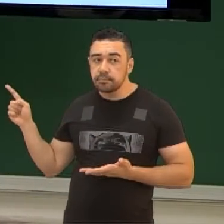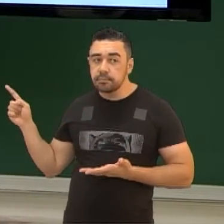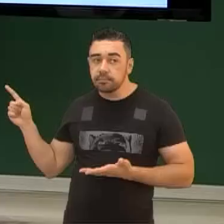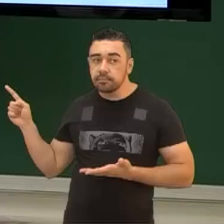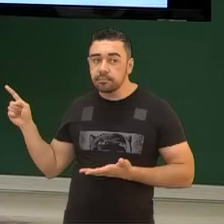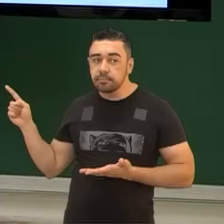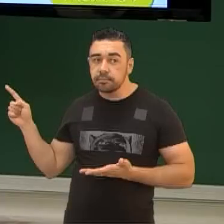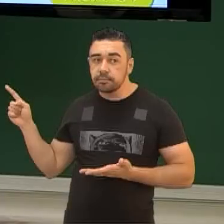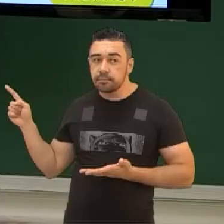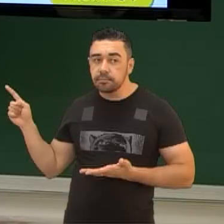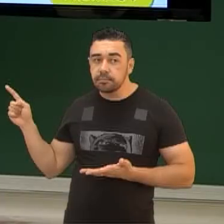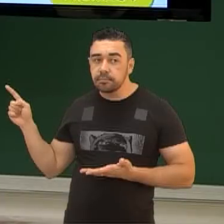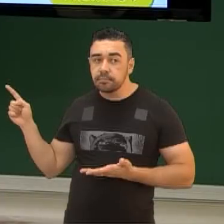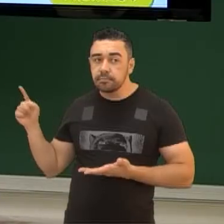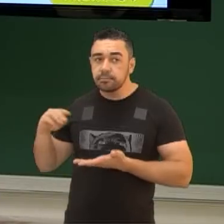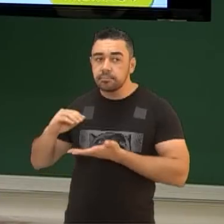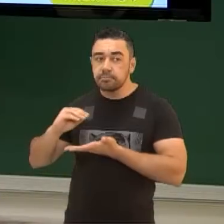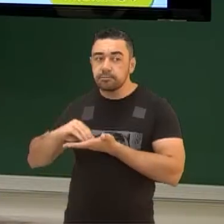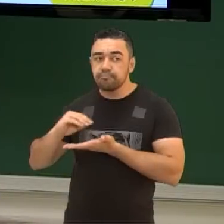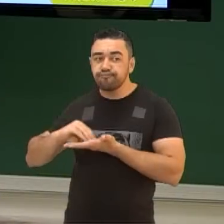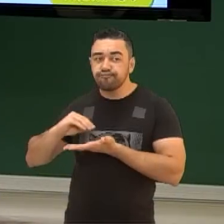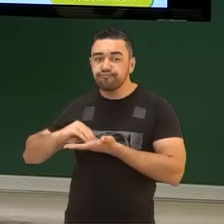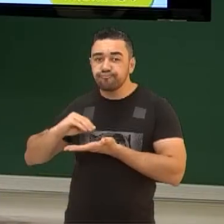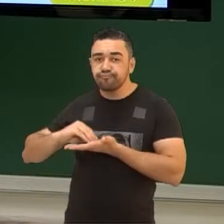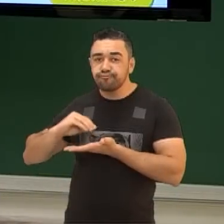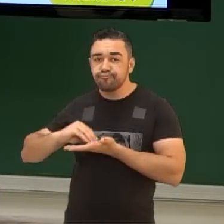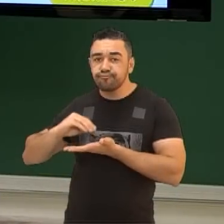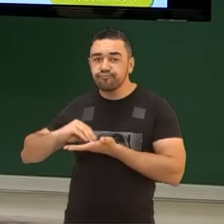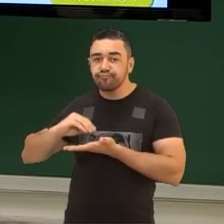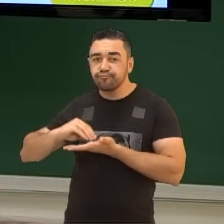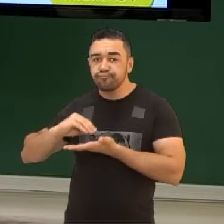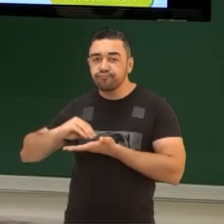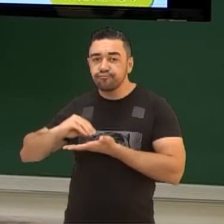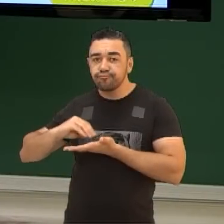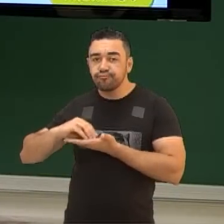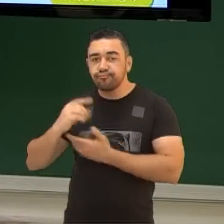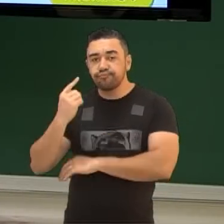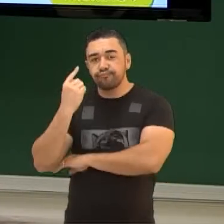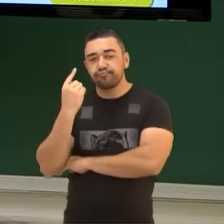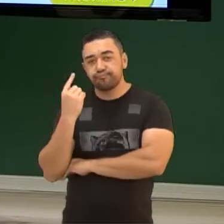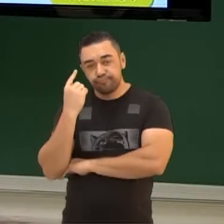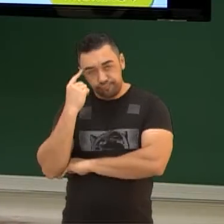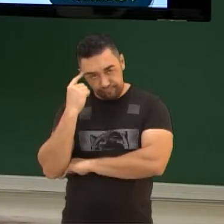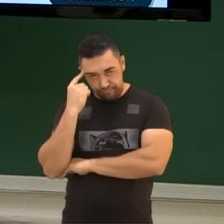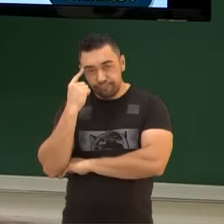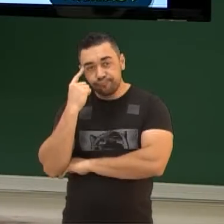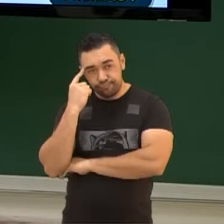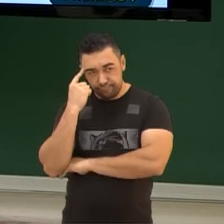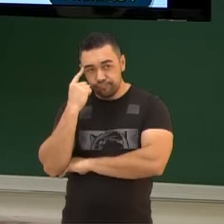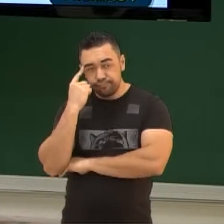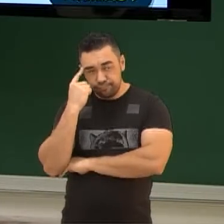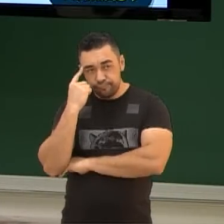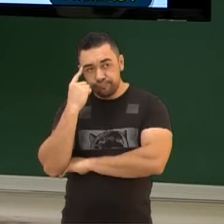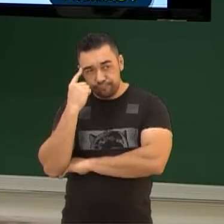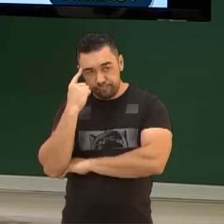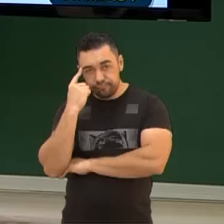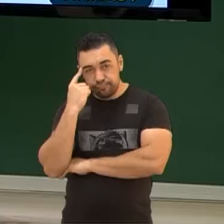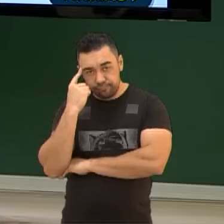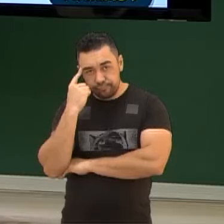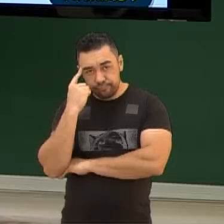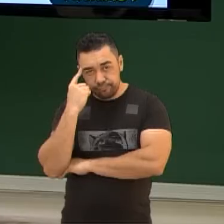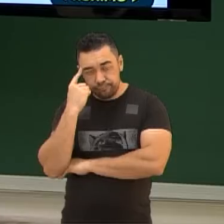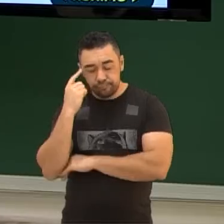essa planificação, olha lá. Então, ela ficou um espacinho ali vazio, ficou faltando, né? Olha ali, né? Ficou faltando